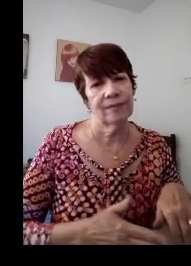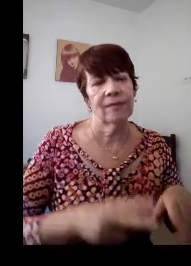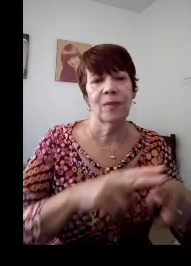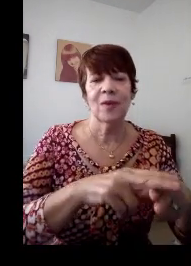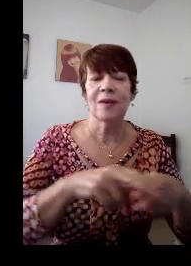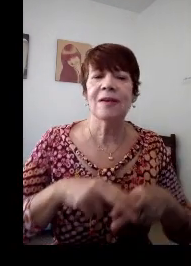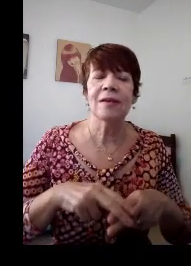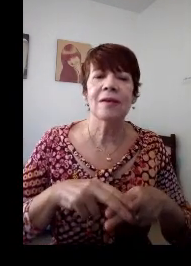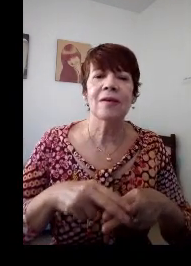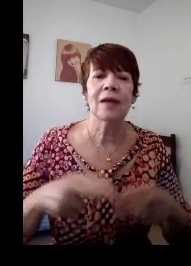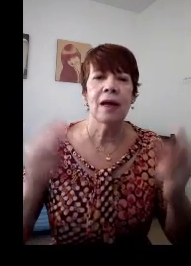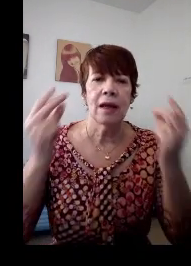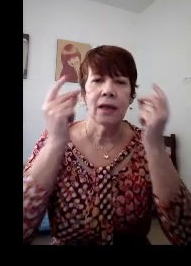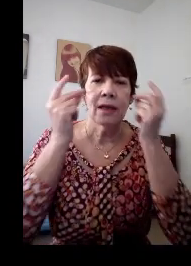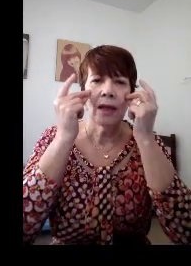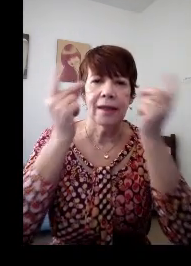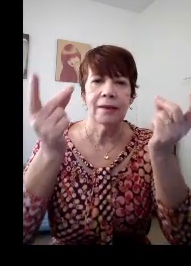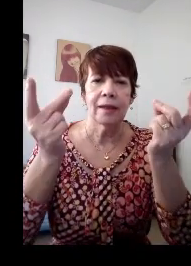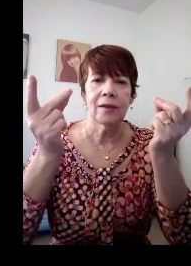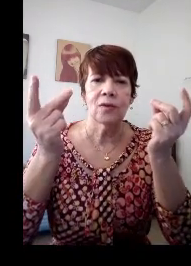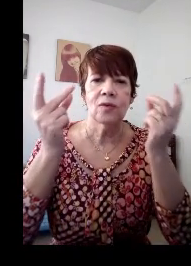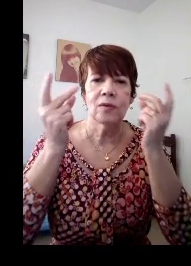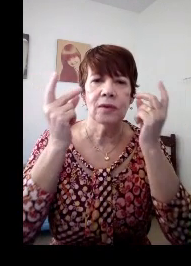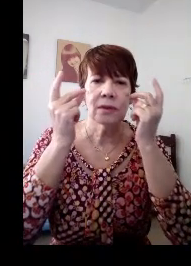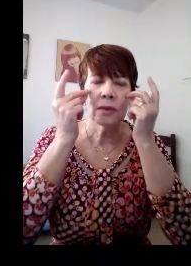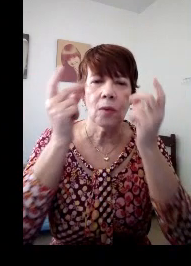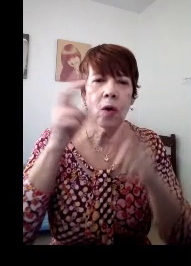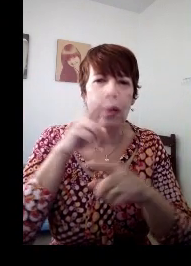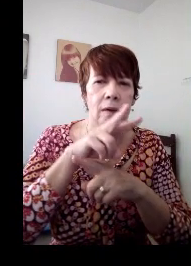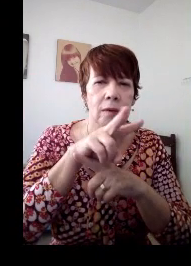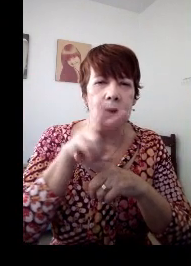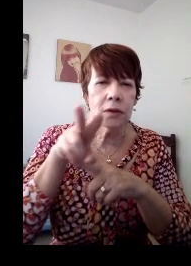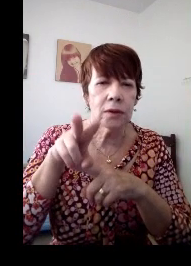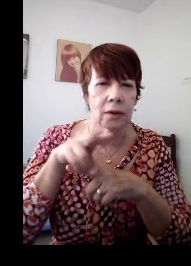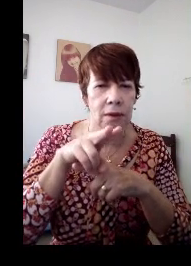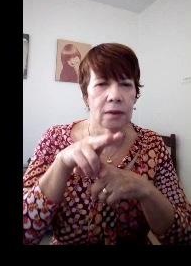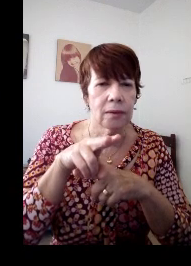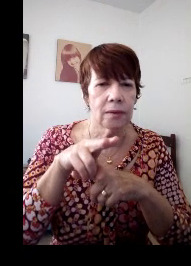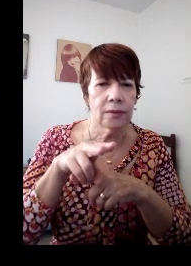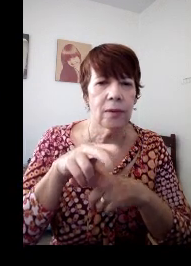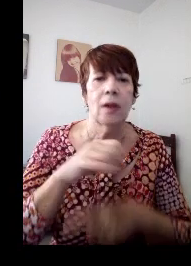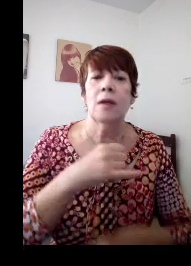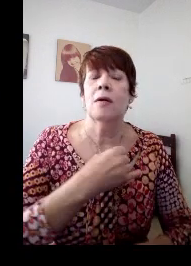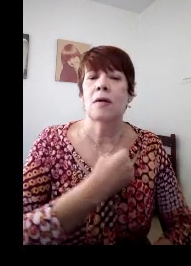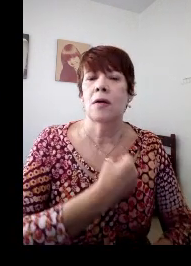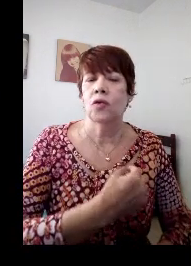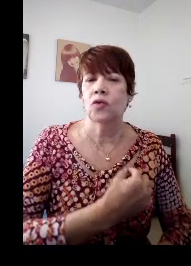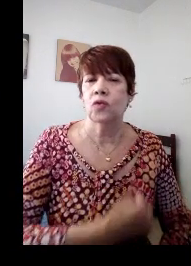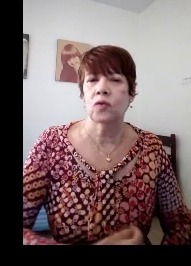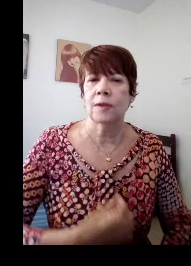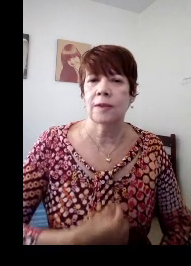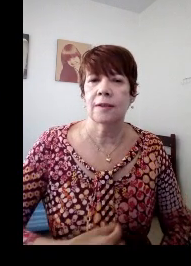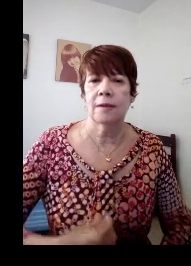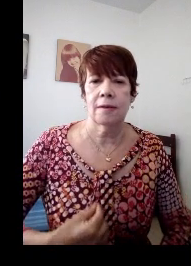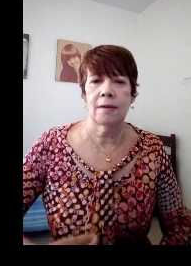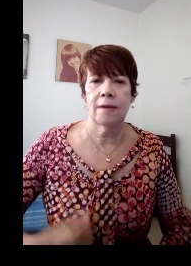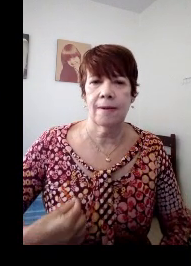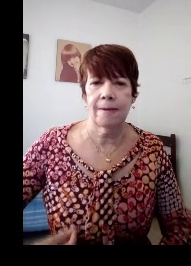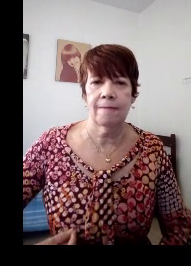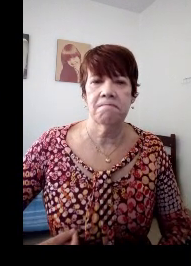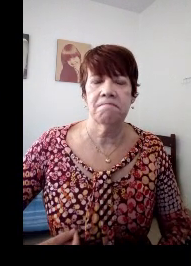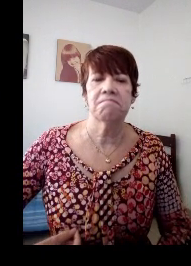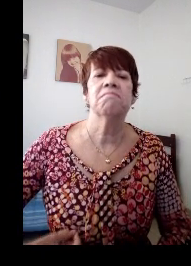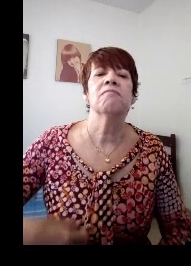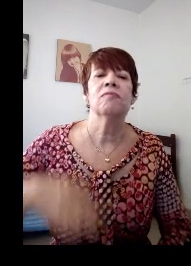atentos. Olha só, José, ele arriscou, olha só, ele arriscou a